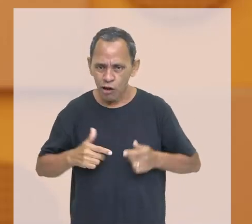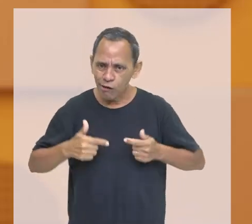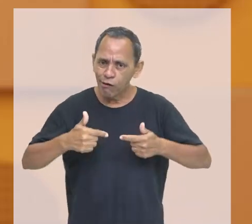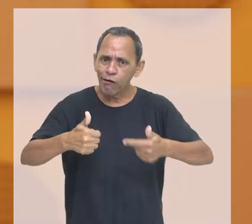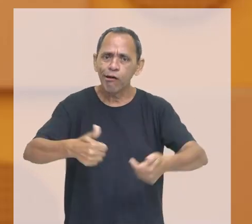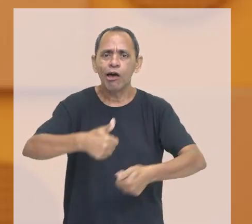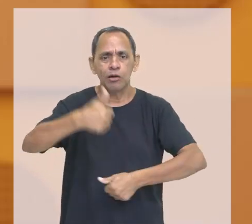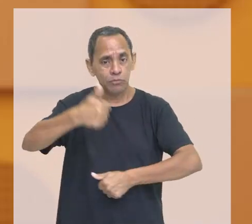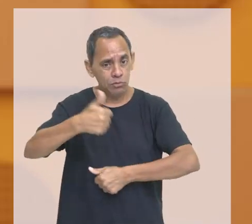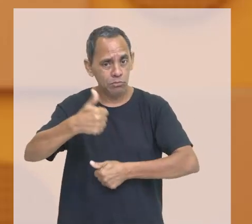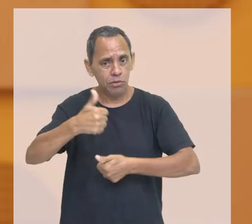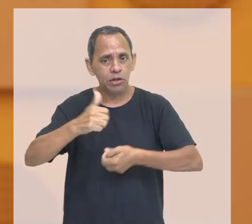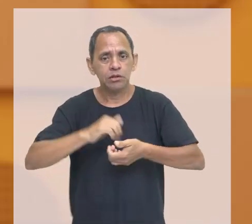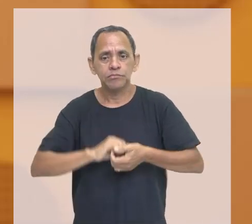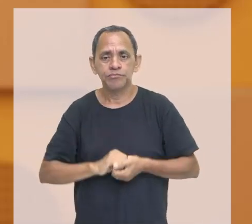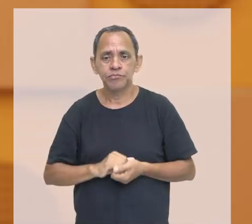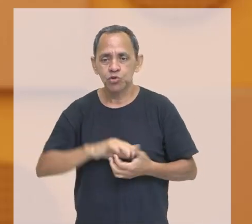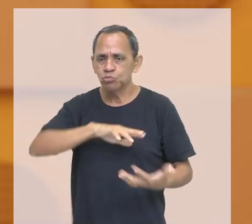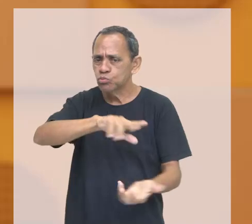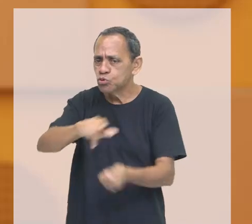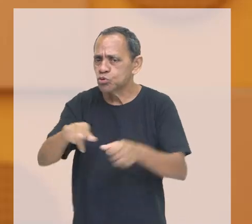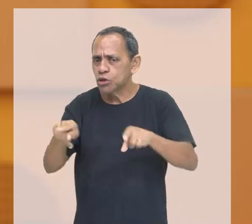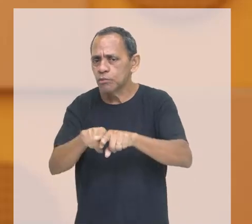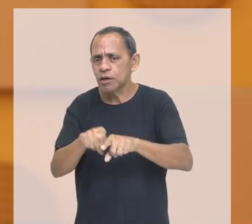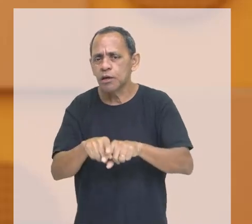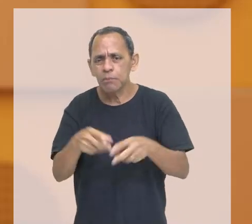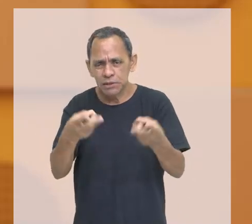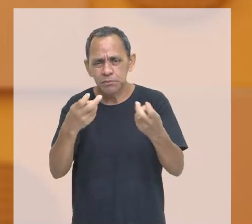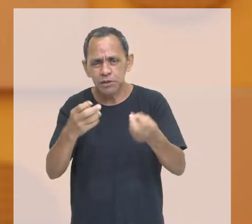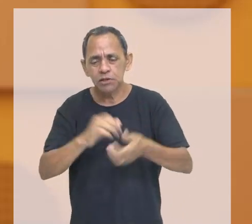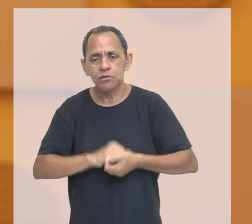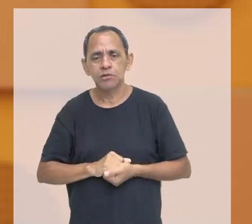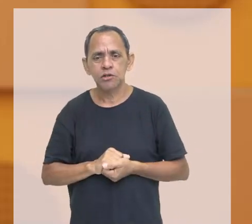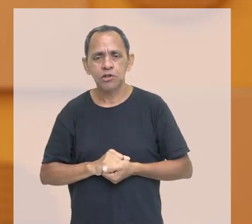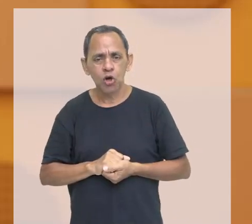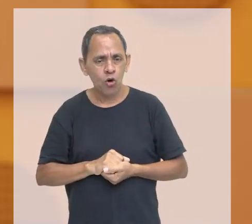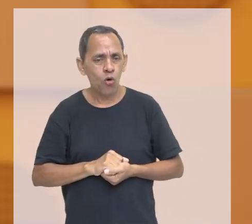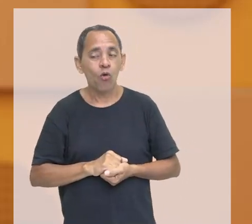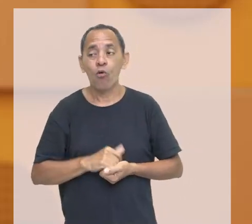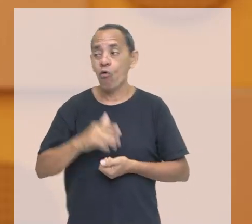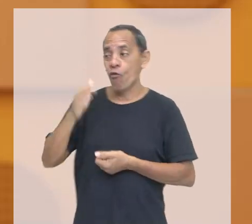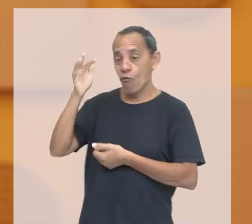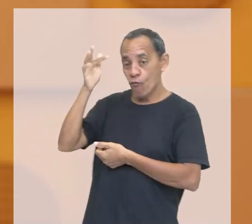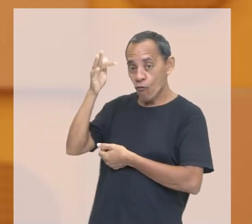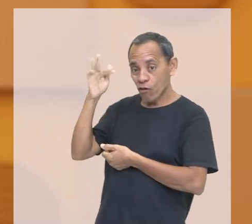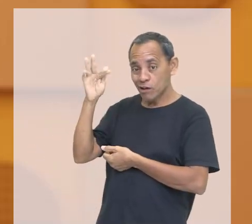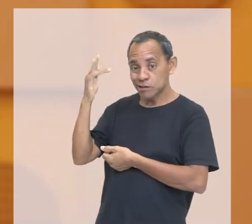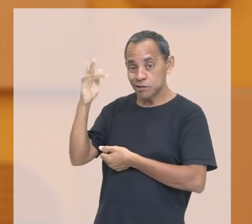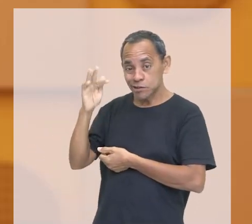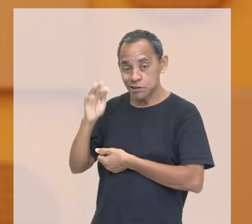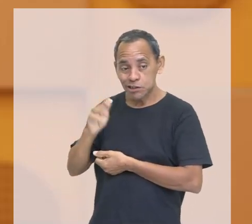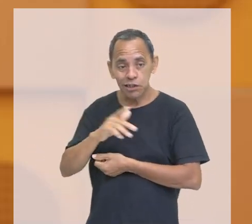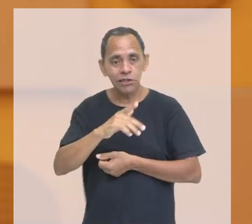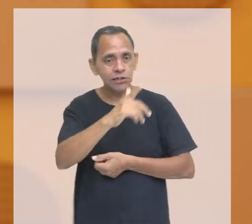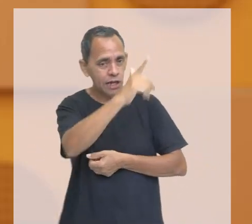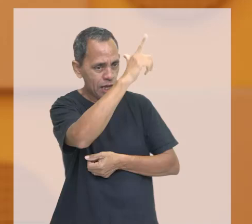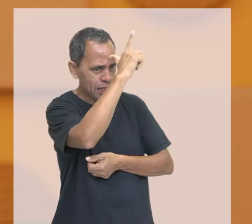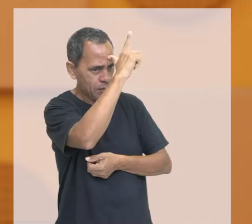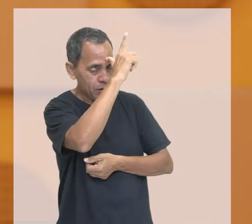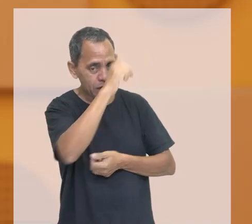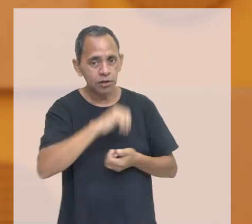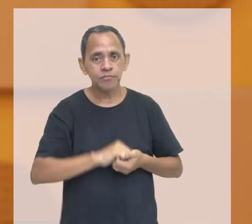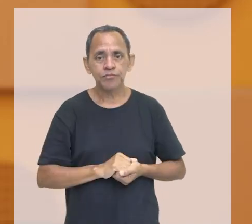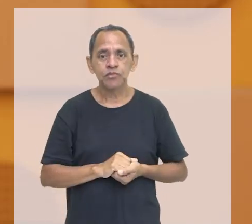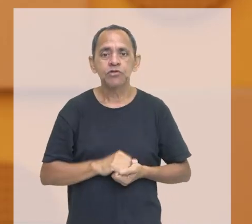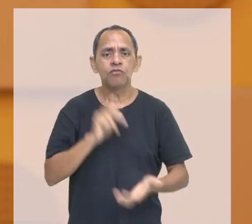parêntese, que não era uma guerra da Rússia. A gente viu que era uma guerra entre, basicamente, os franceses e o Império Alemão.